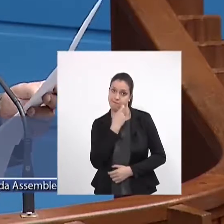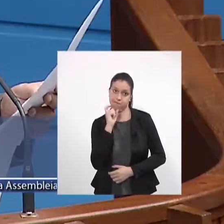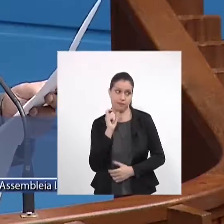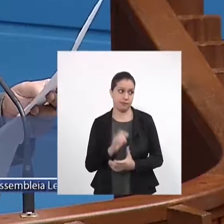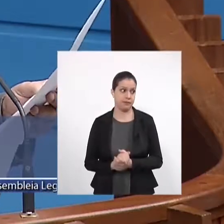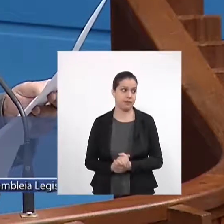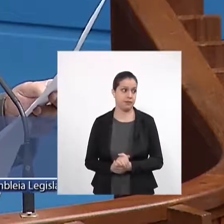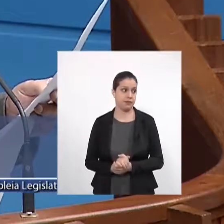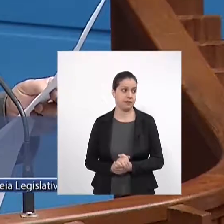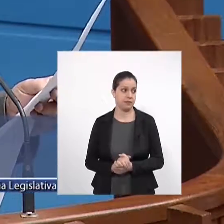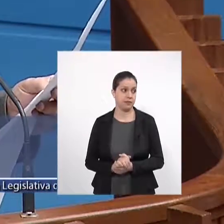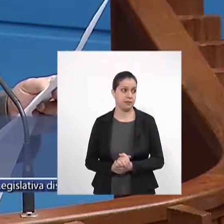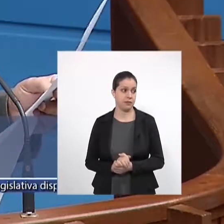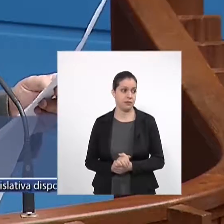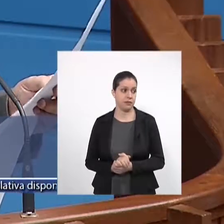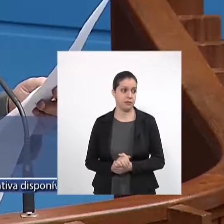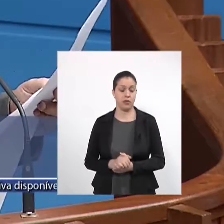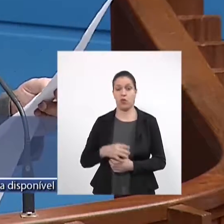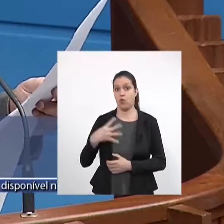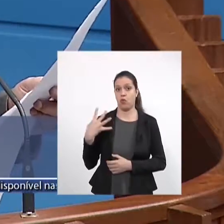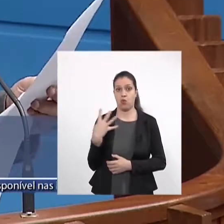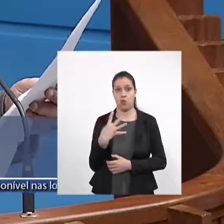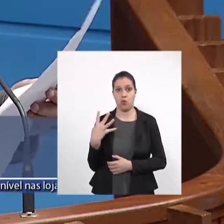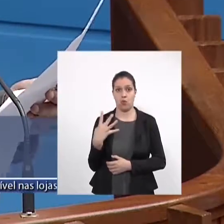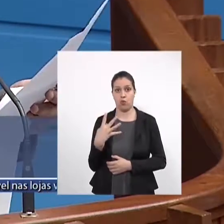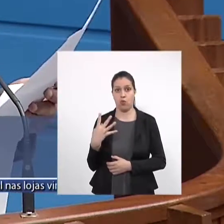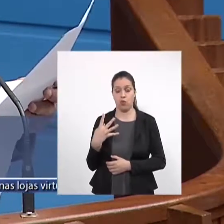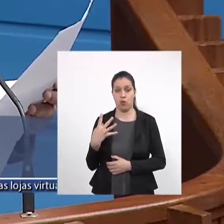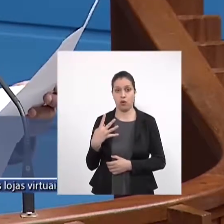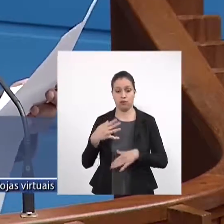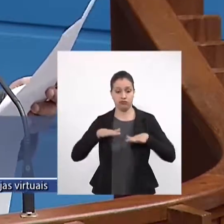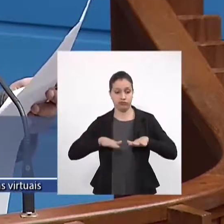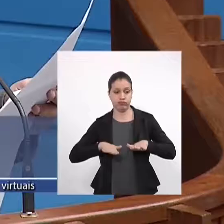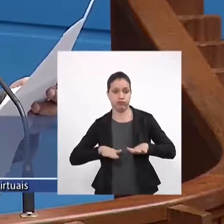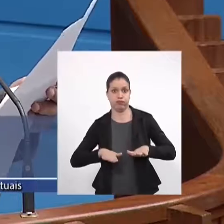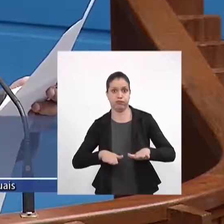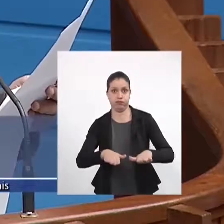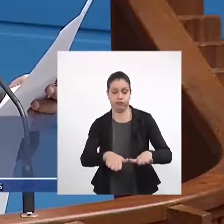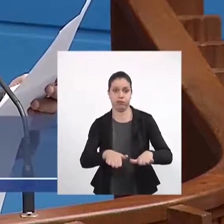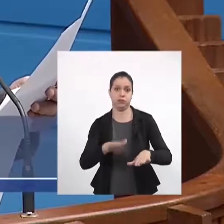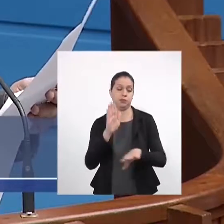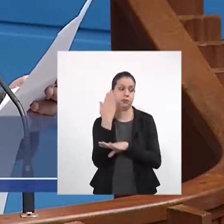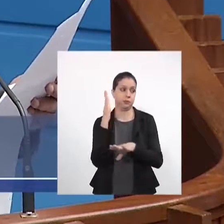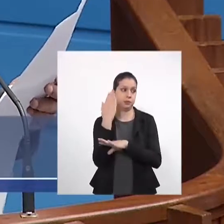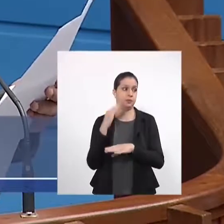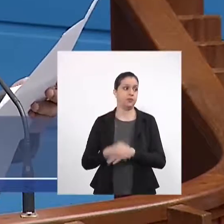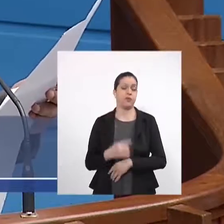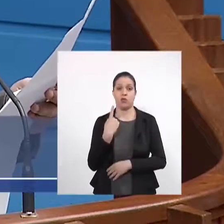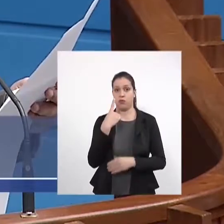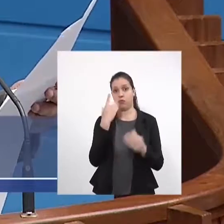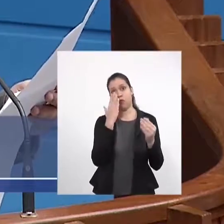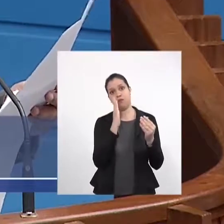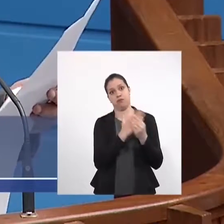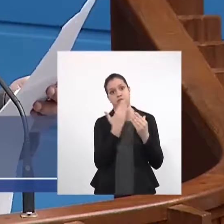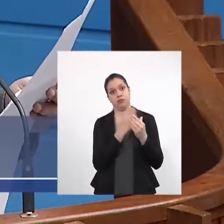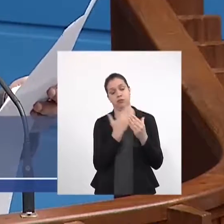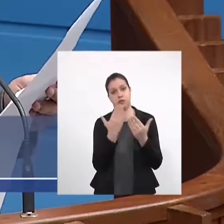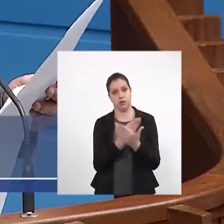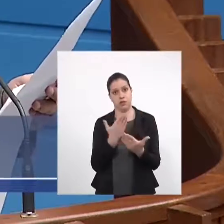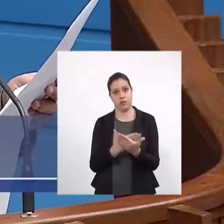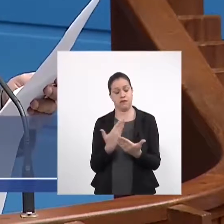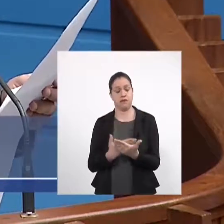3 máquinas de beneficiar, 4 serrarias mecânicas, 1 livraria, 10 olarias,